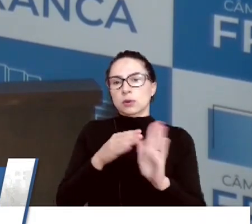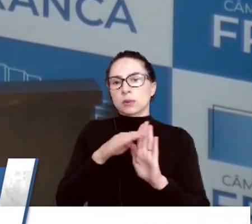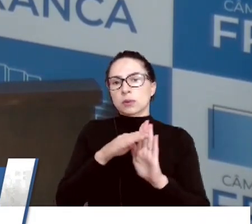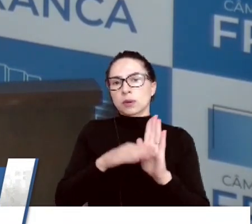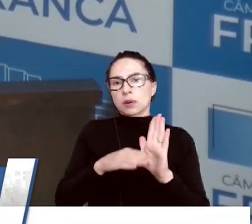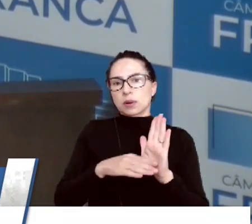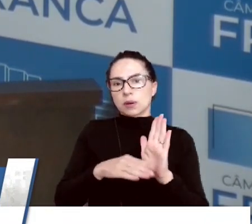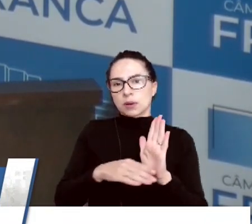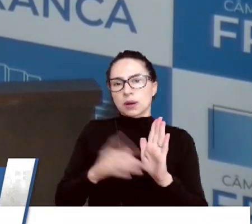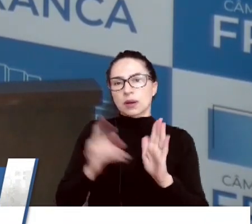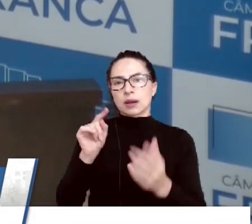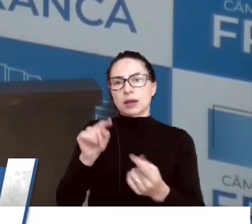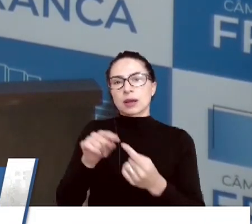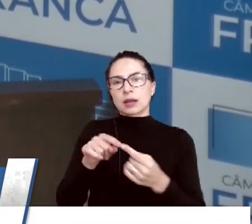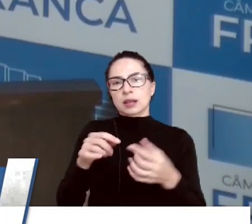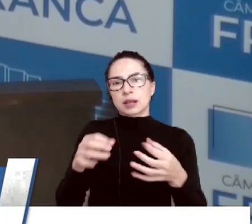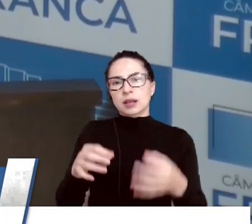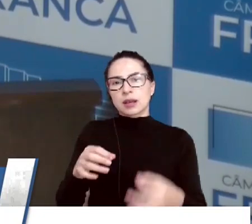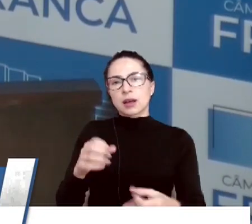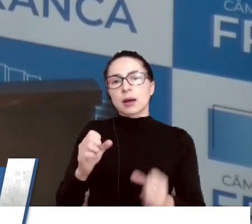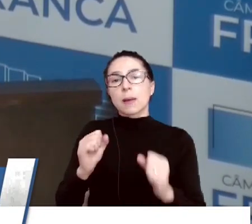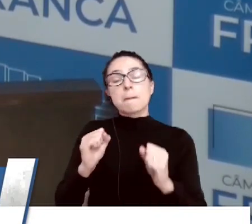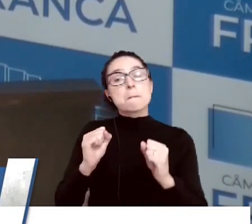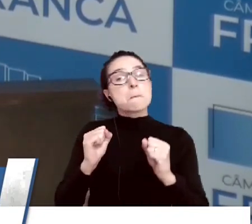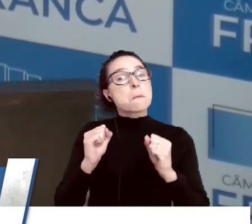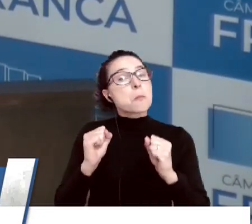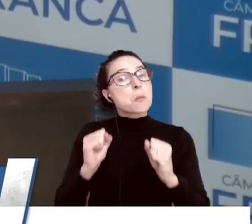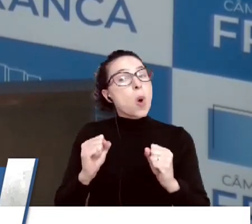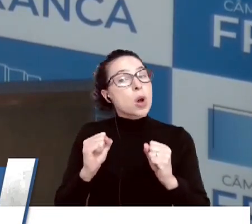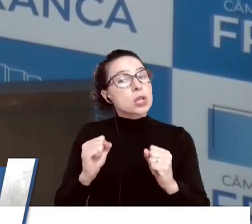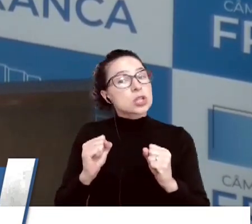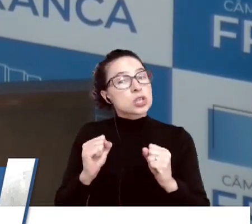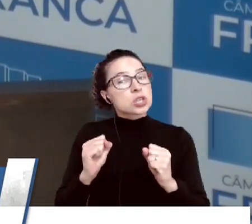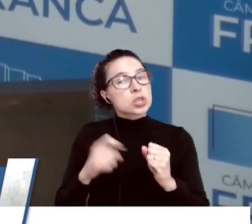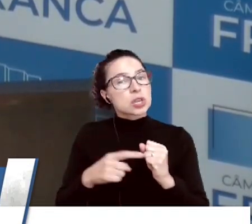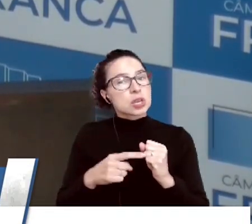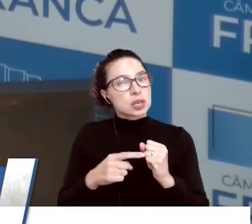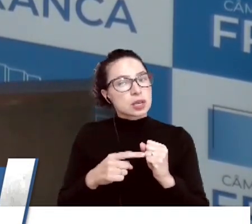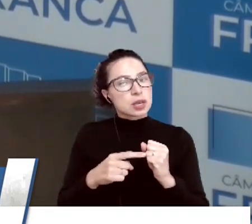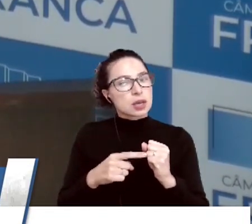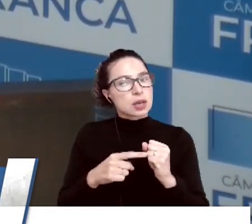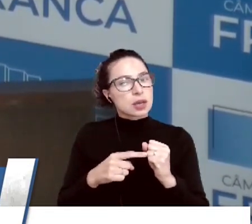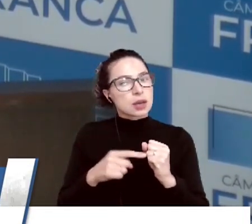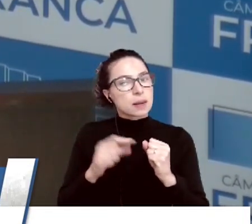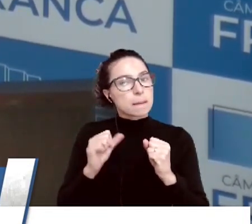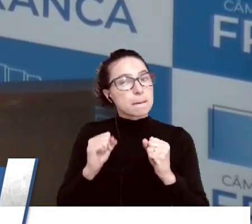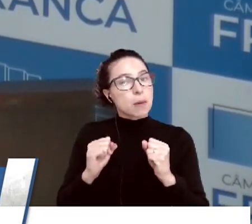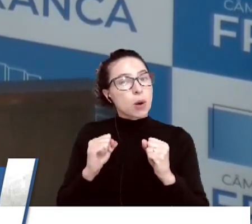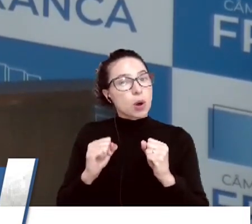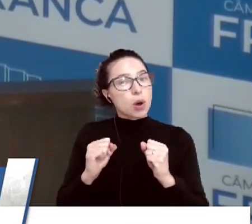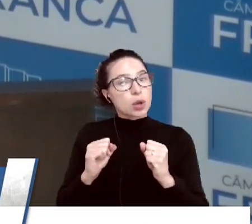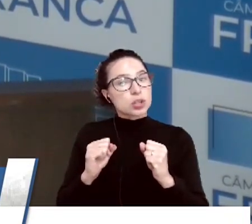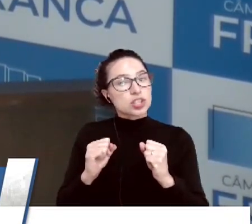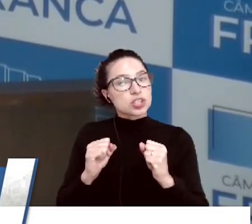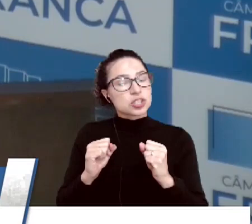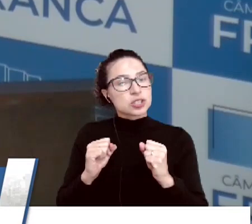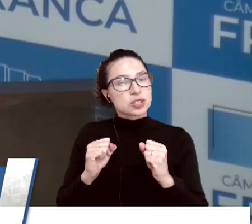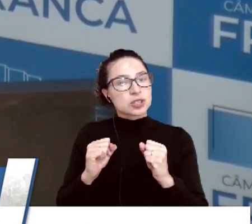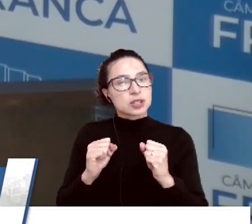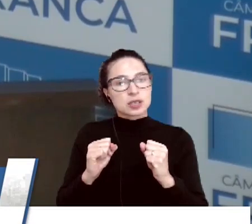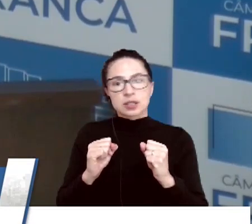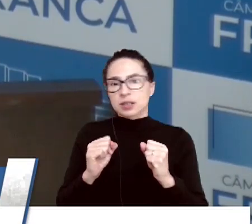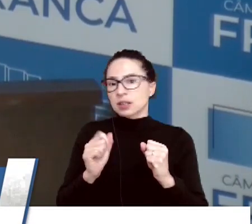em execução poderão, isso é do governo federal, poderão,